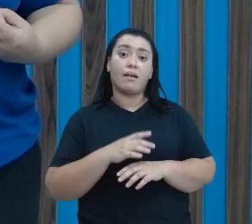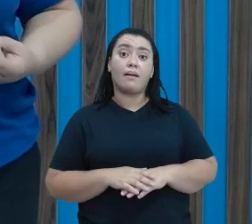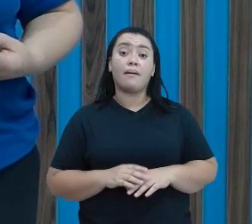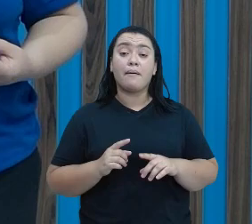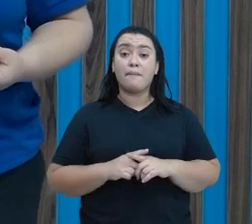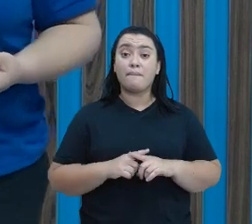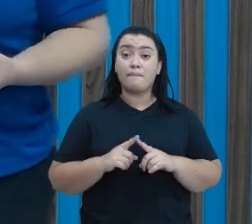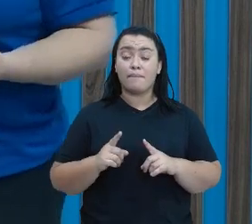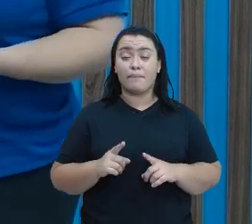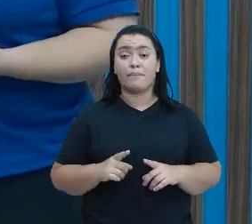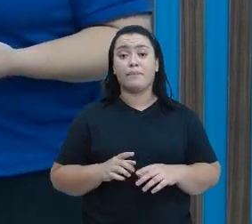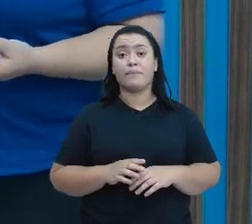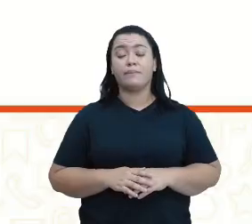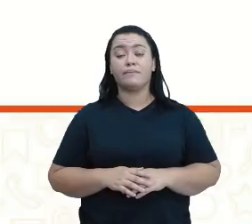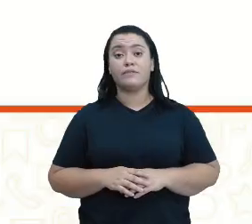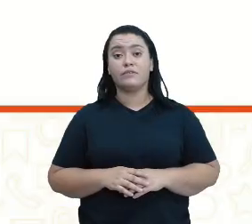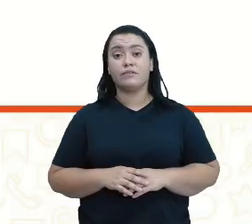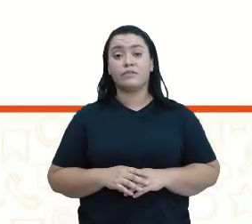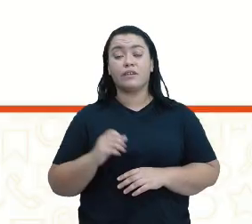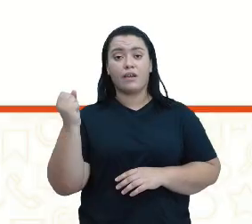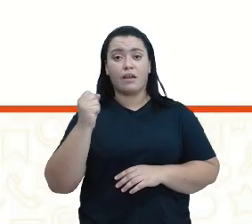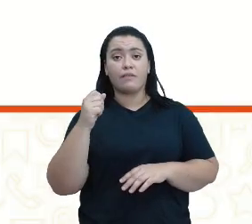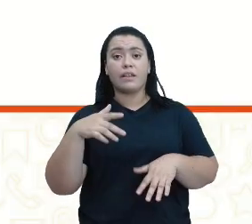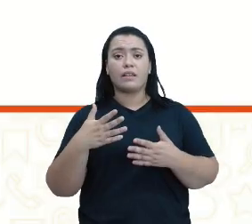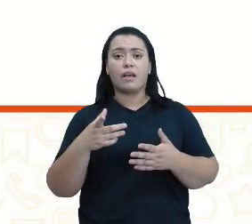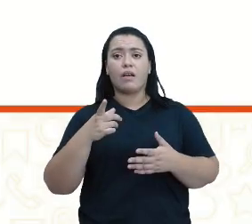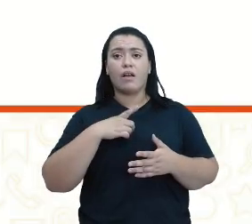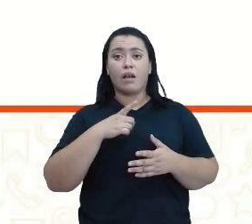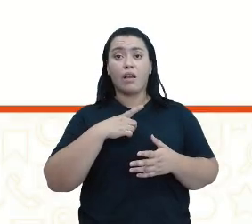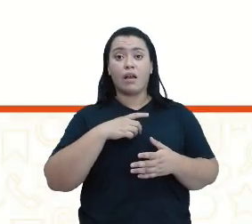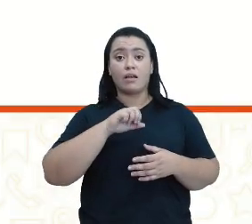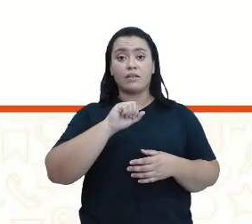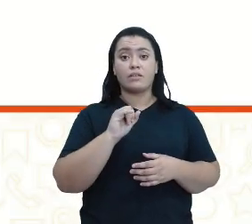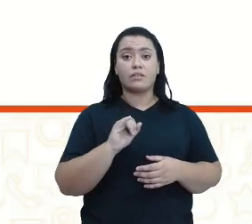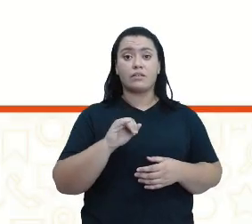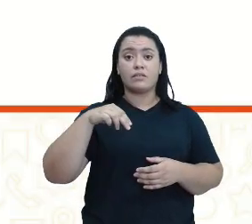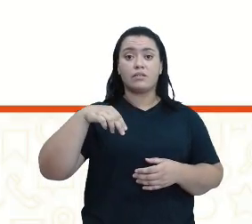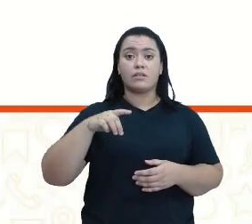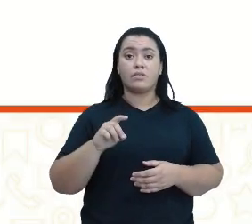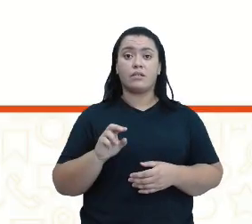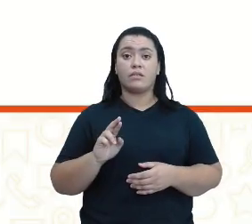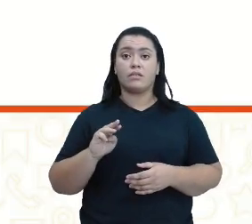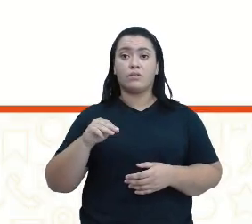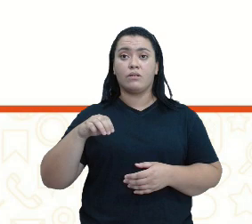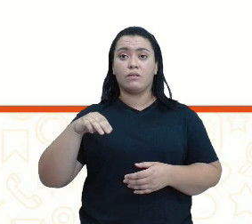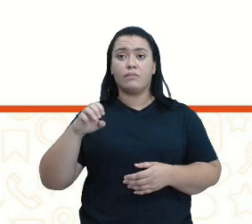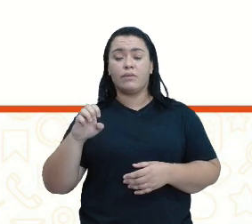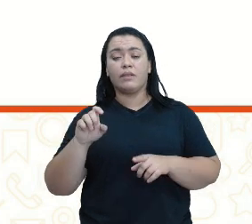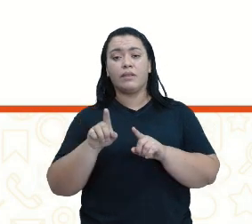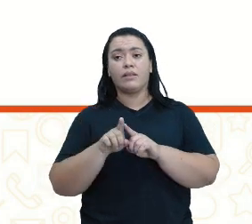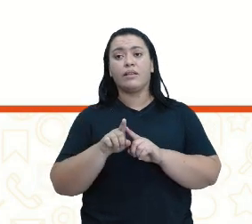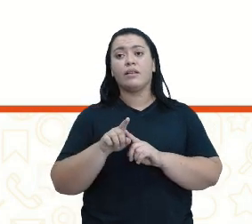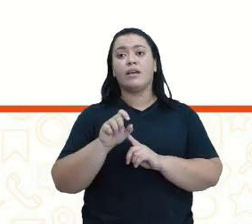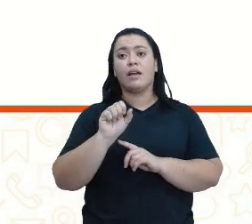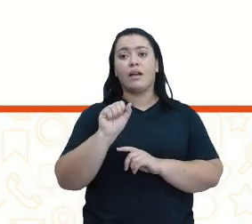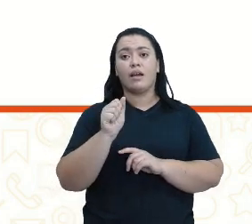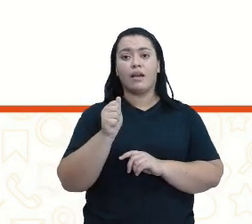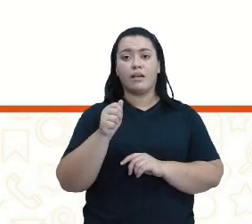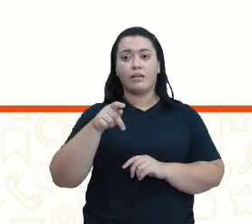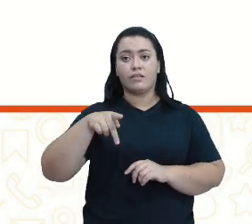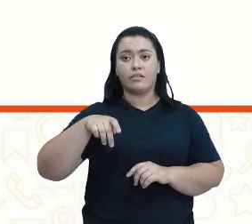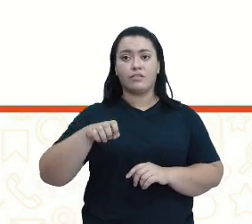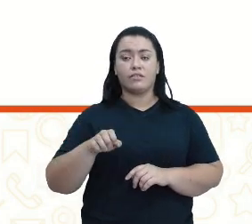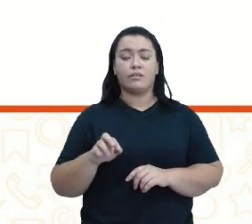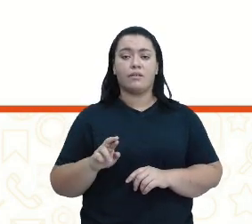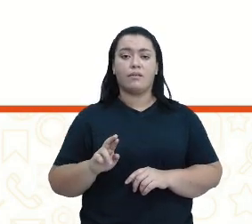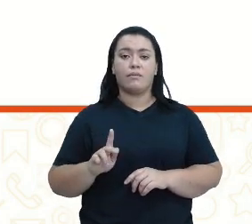mais acerbada. Já o estudante com síndrome de Asper, ele tem essa mesma característica, mas de uma